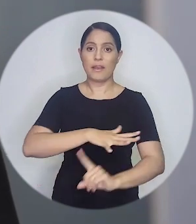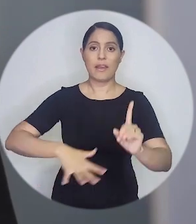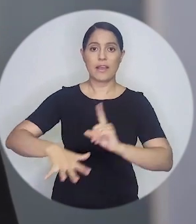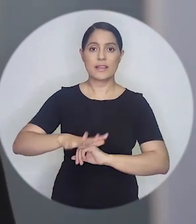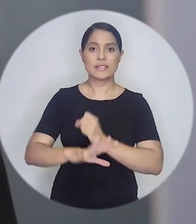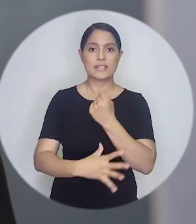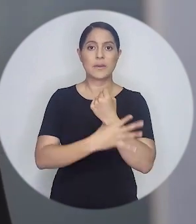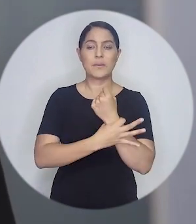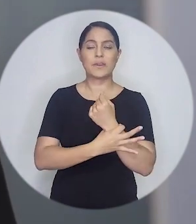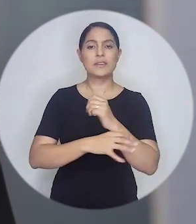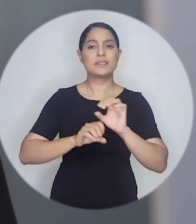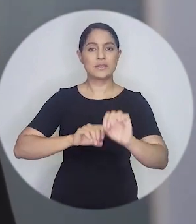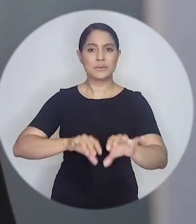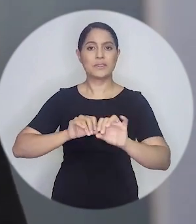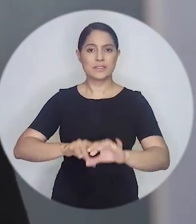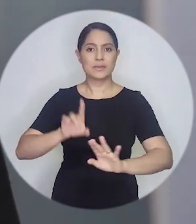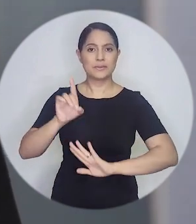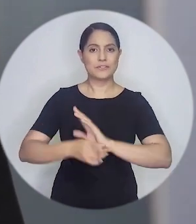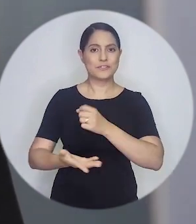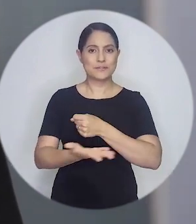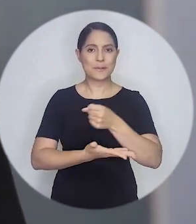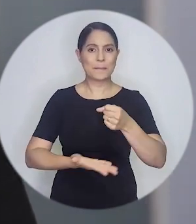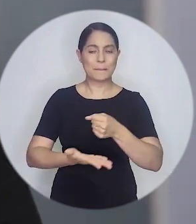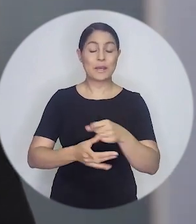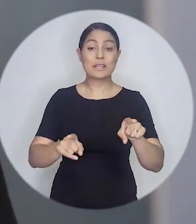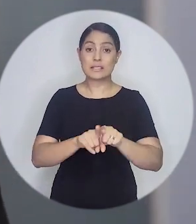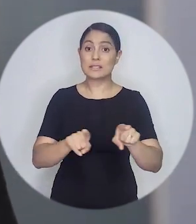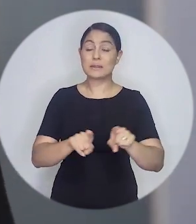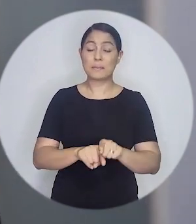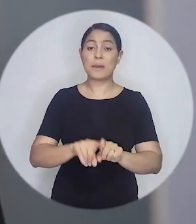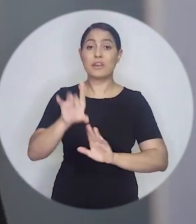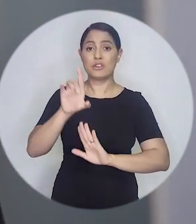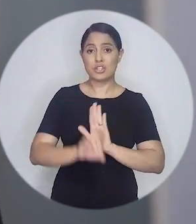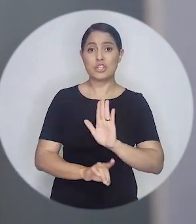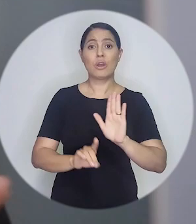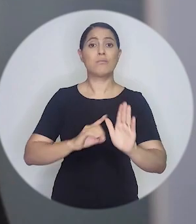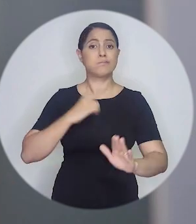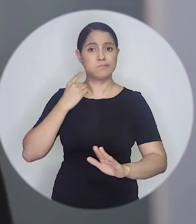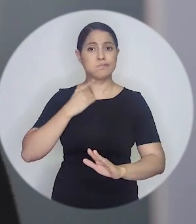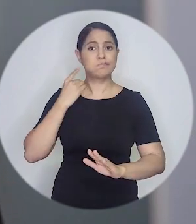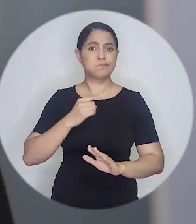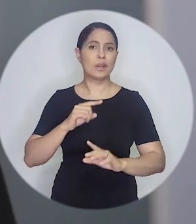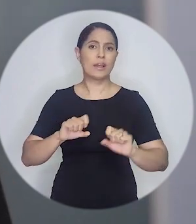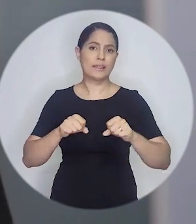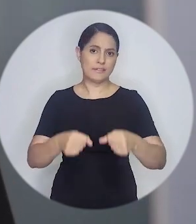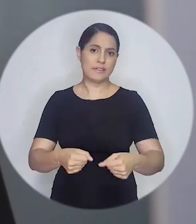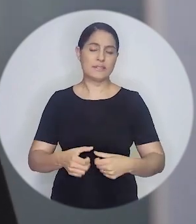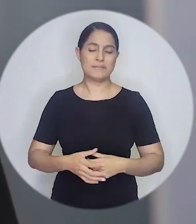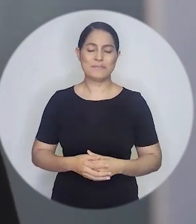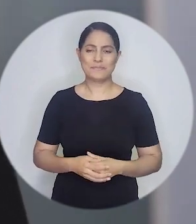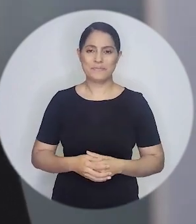democracia, meio ambiente, segurança, educação e direitos fundamentais, além, claro,